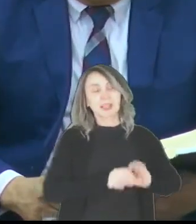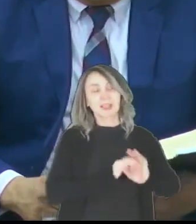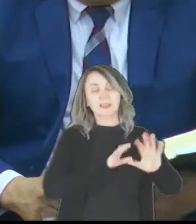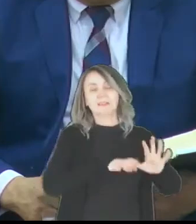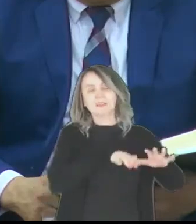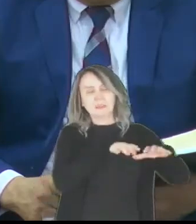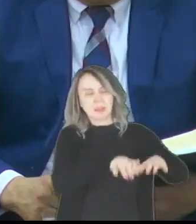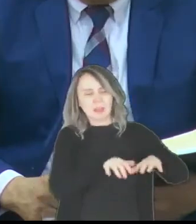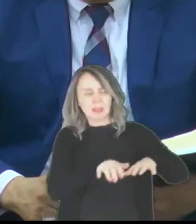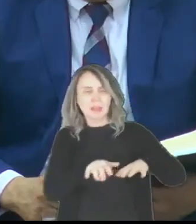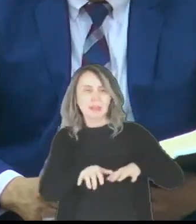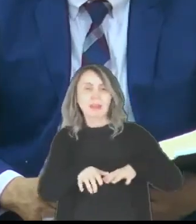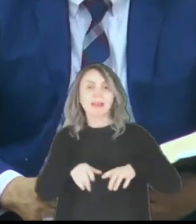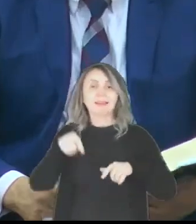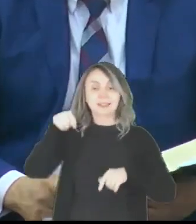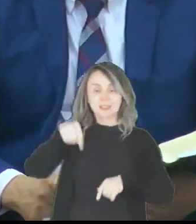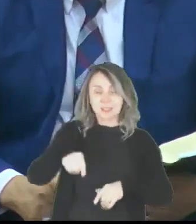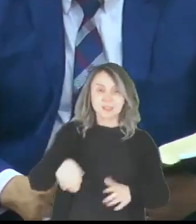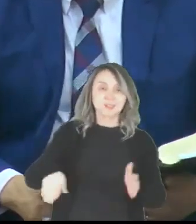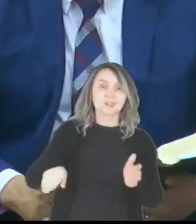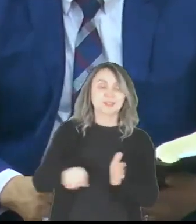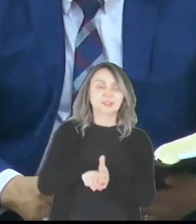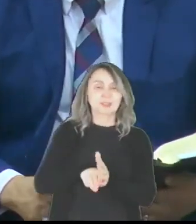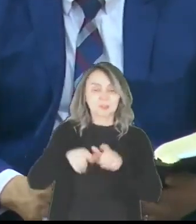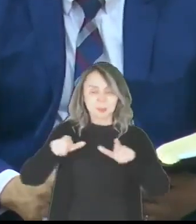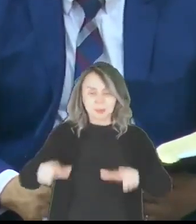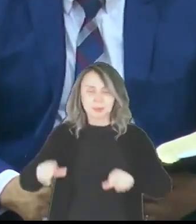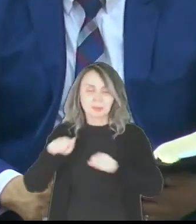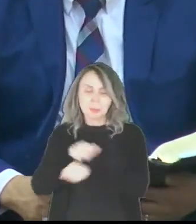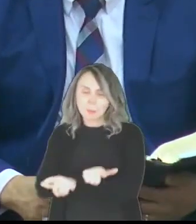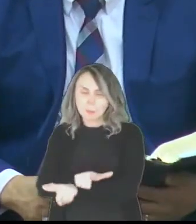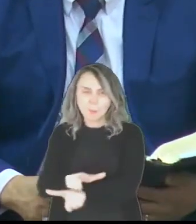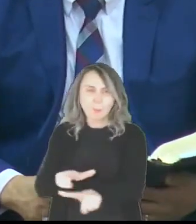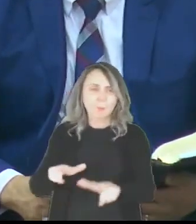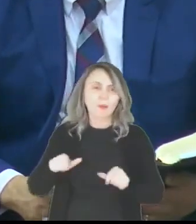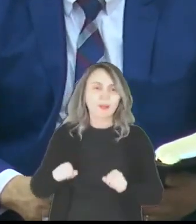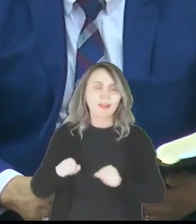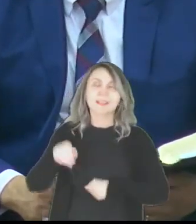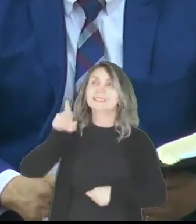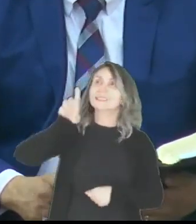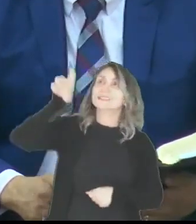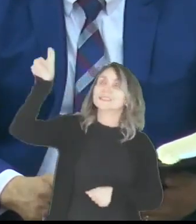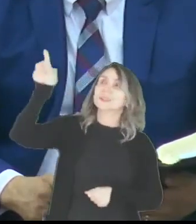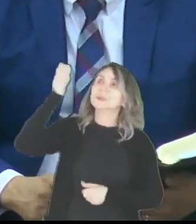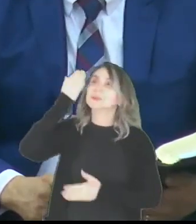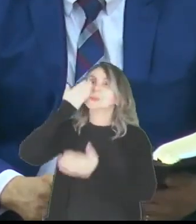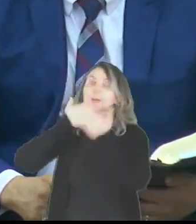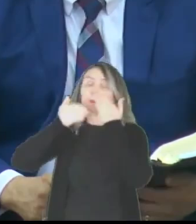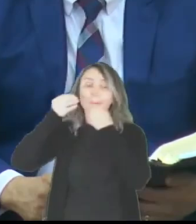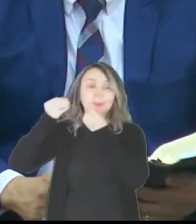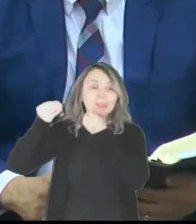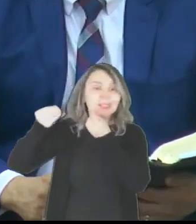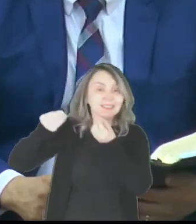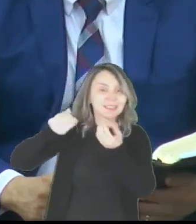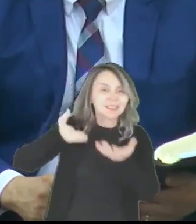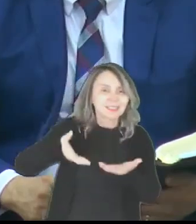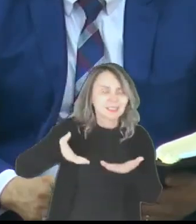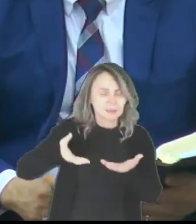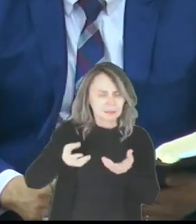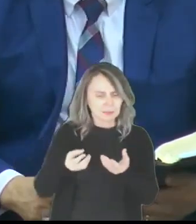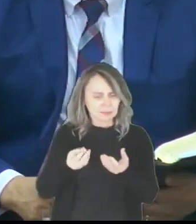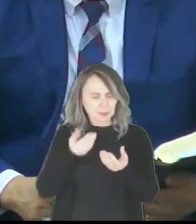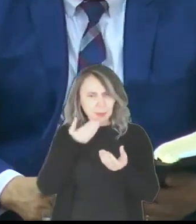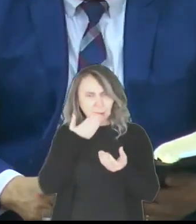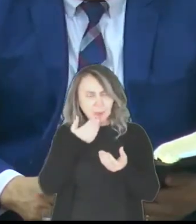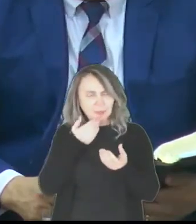mandou uma comida, que era uma comida que era diferente de todas as comidas, e